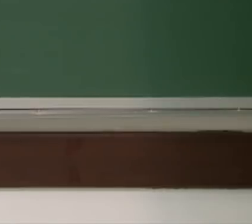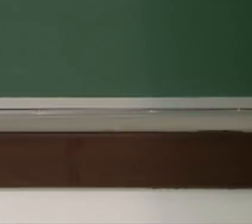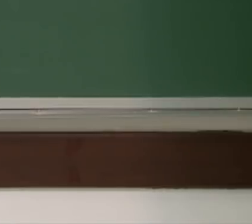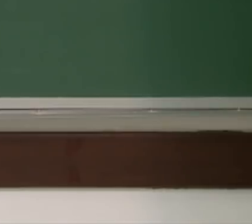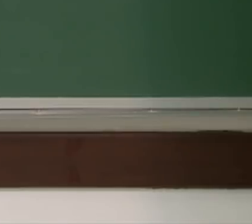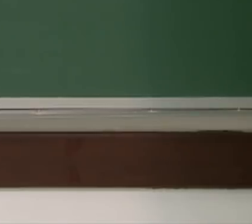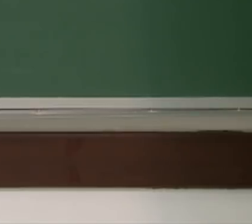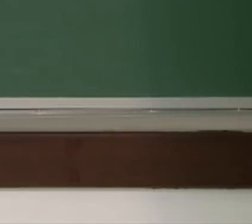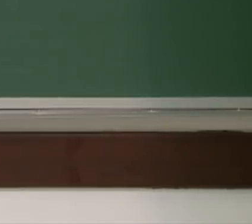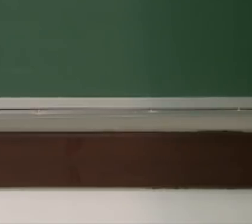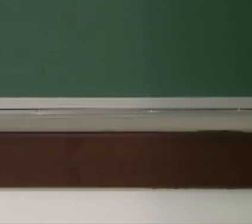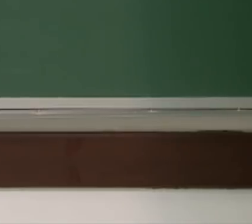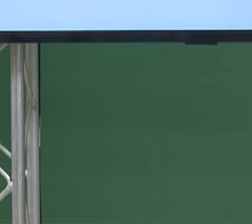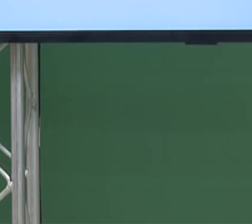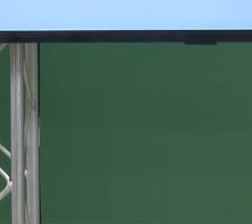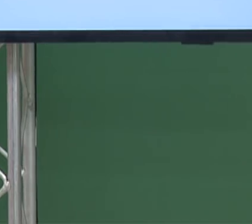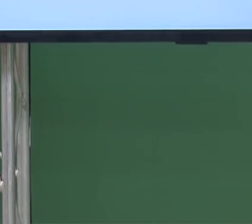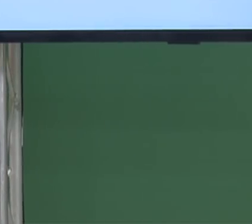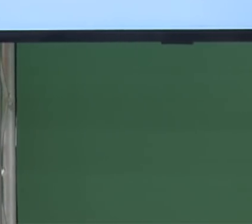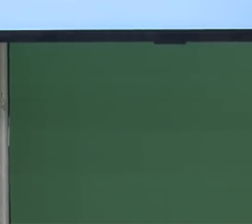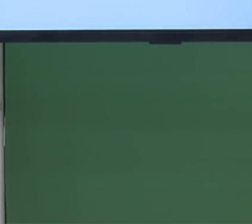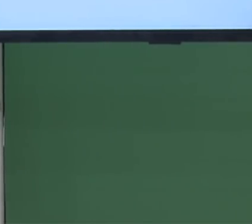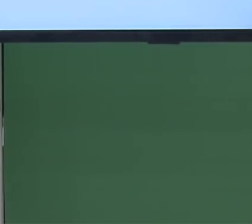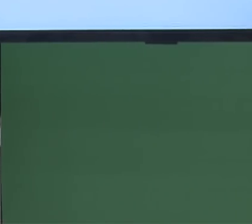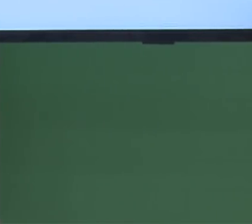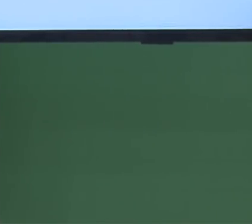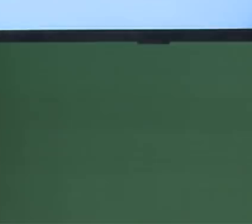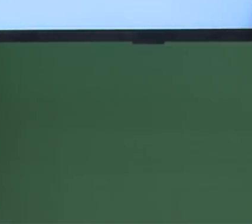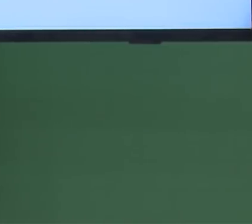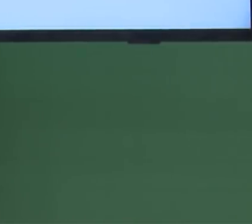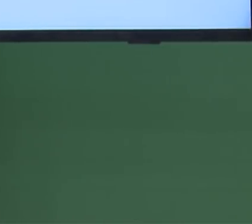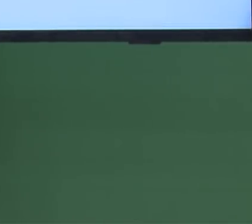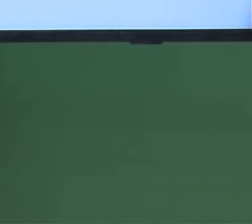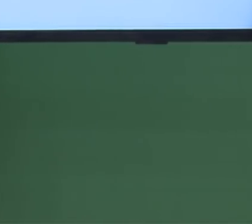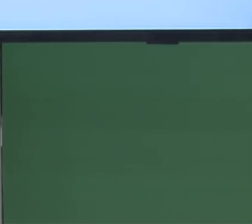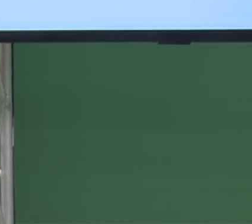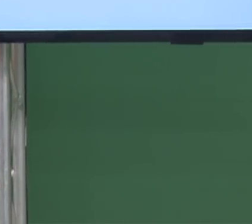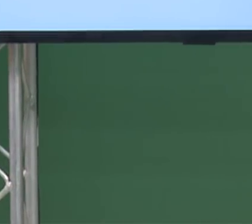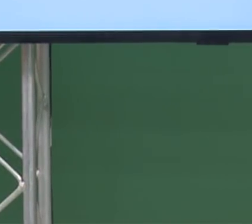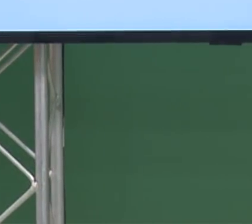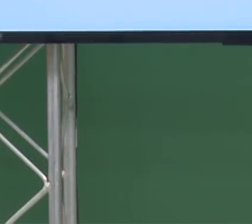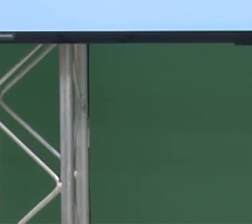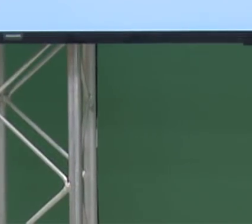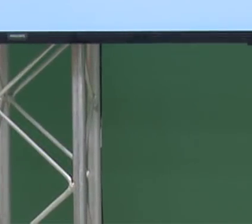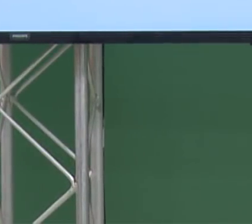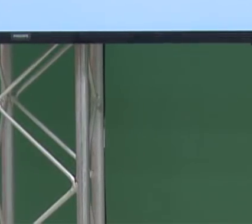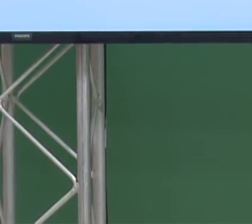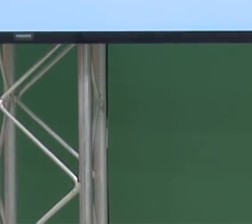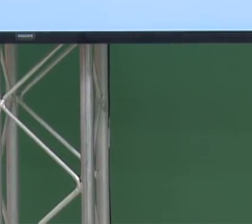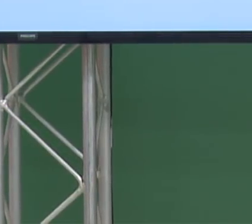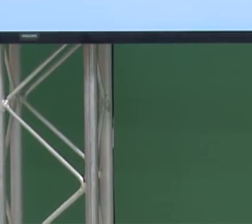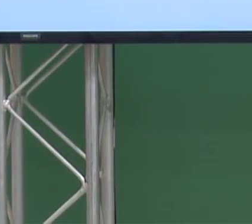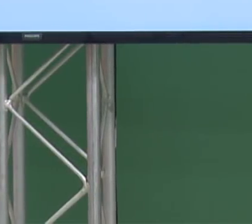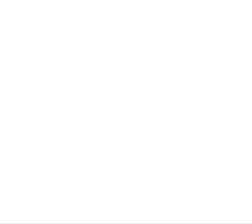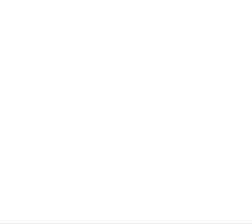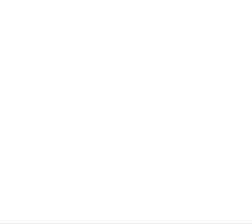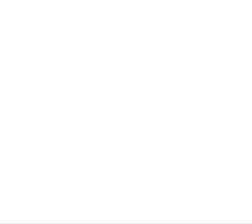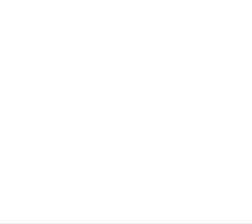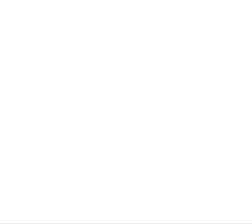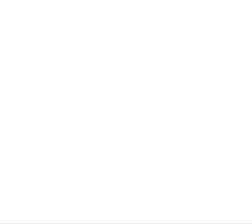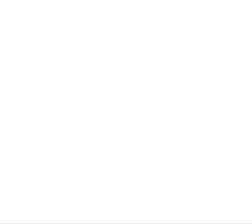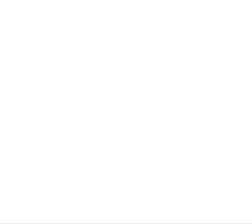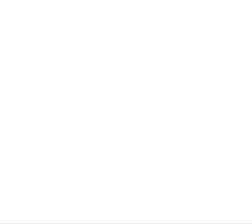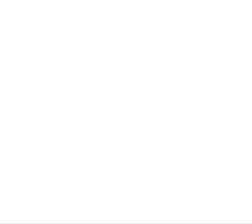é o zero. Ah, mas olha lá, diferente de zero. Então, o que eu ia pensar? Os múltiplos